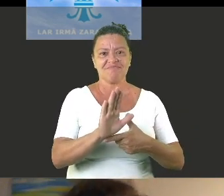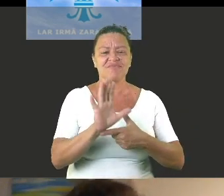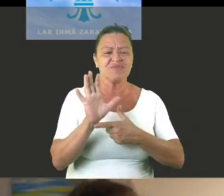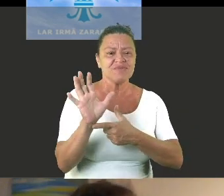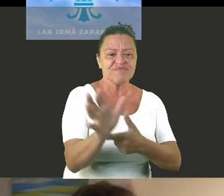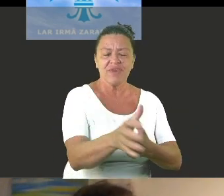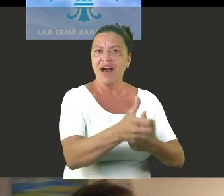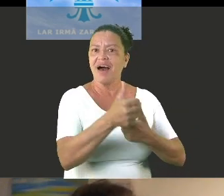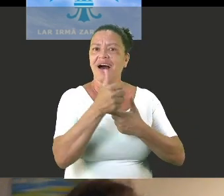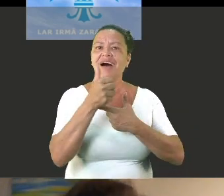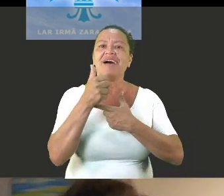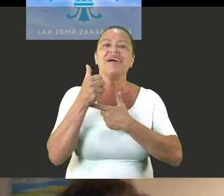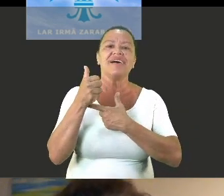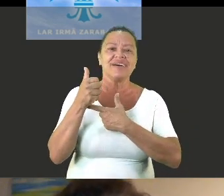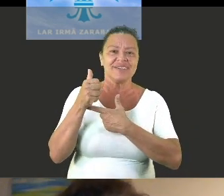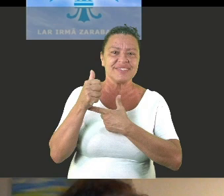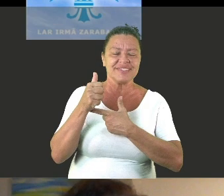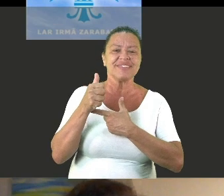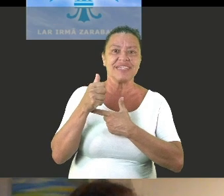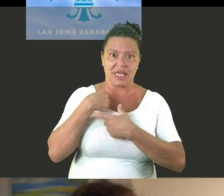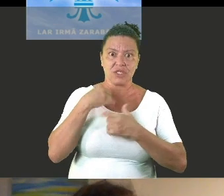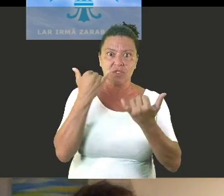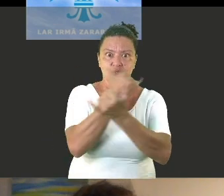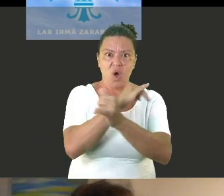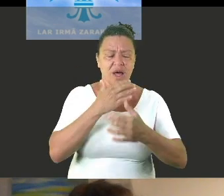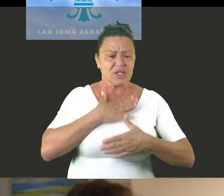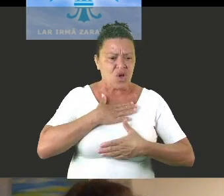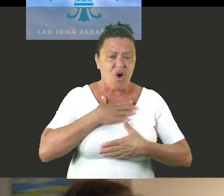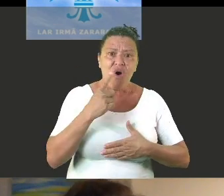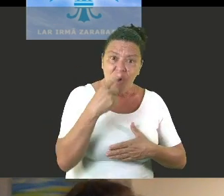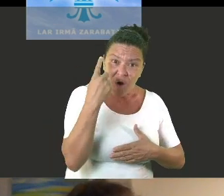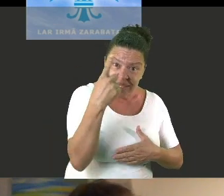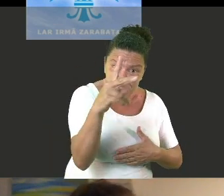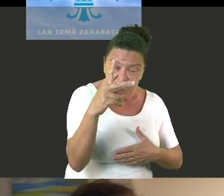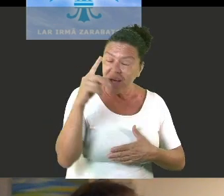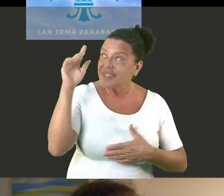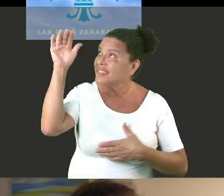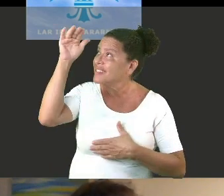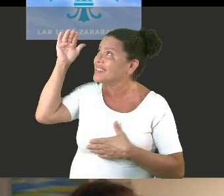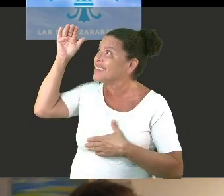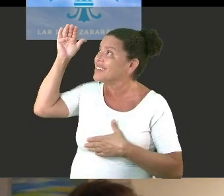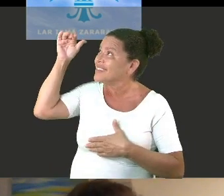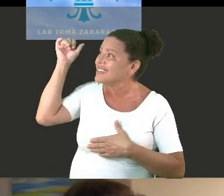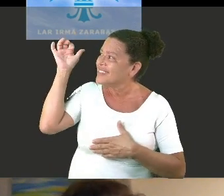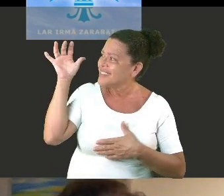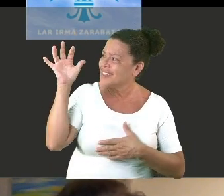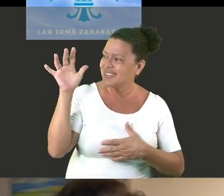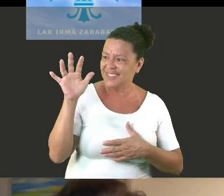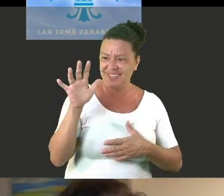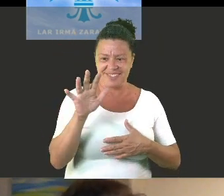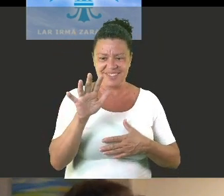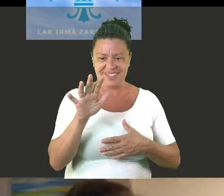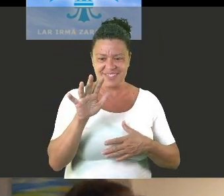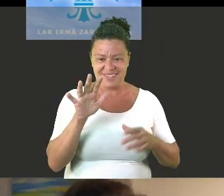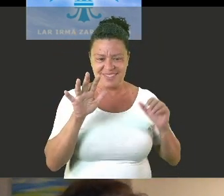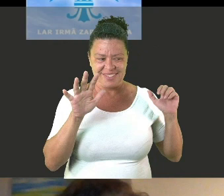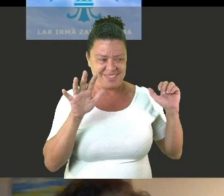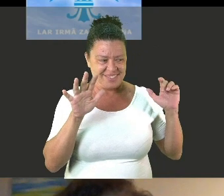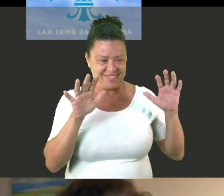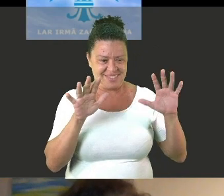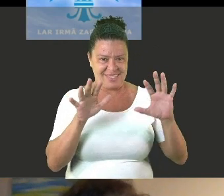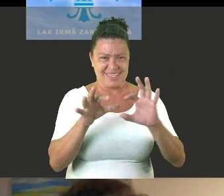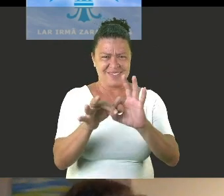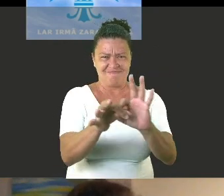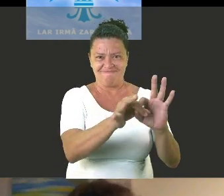socorro, que com as nossas energias o mais alto possa se munir de mais e